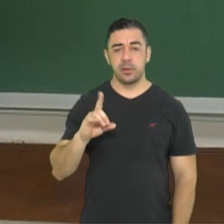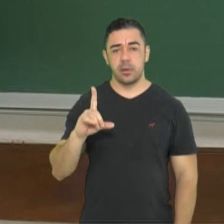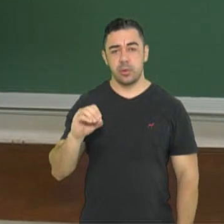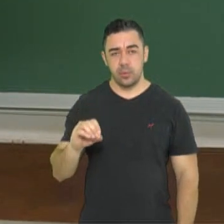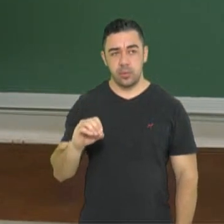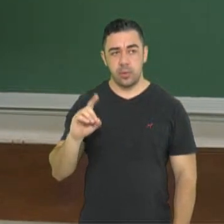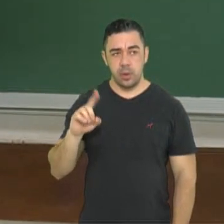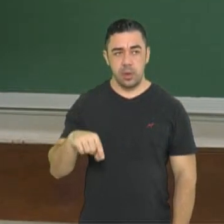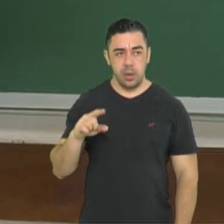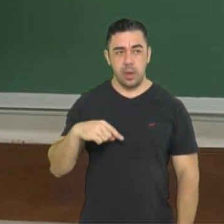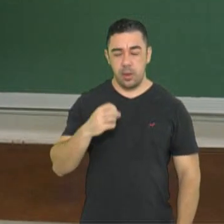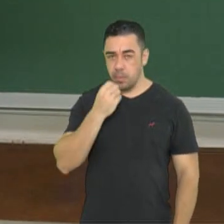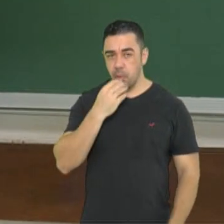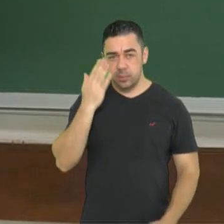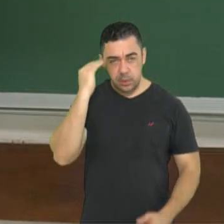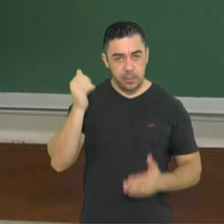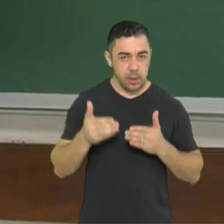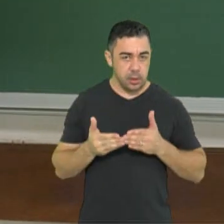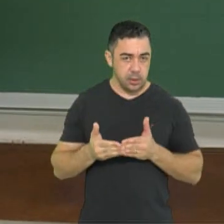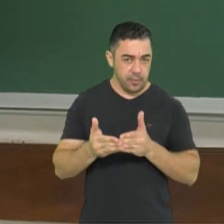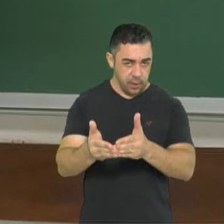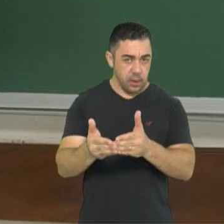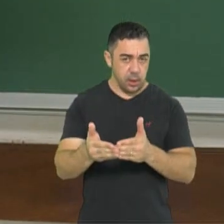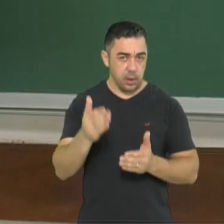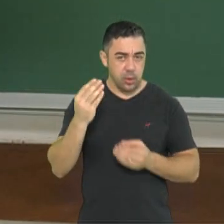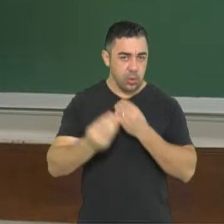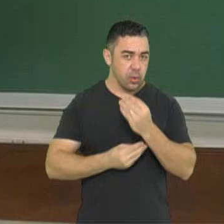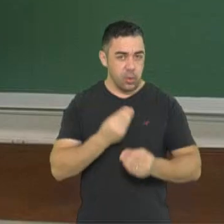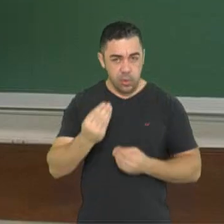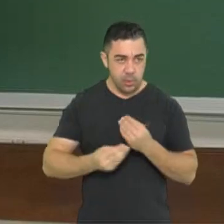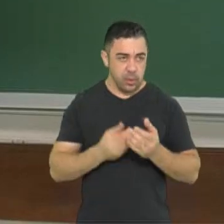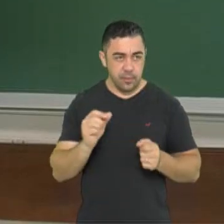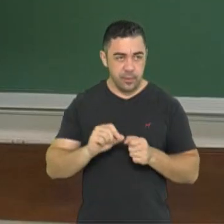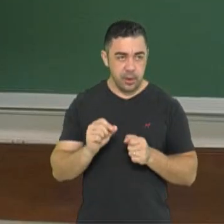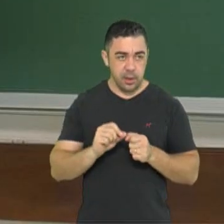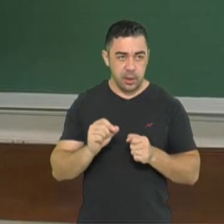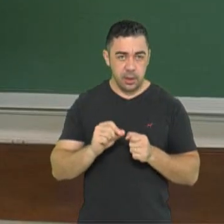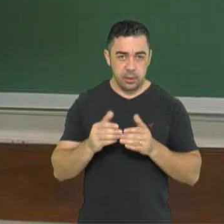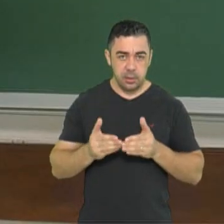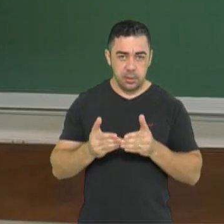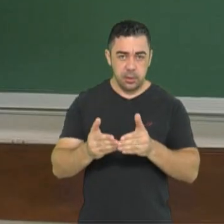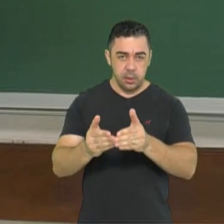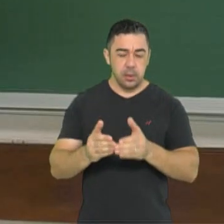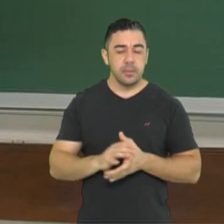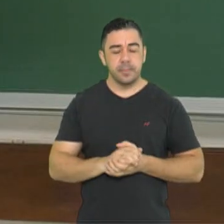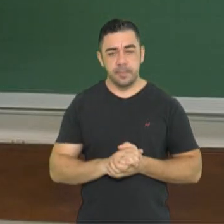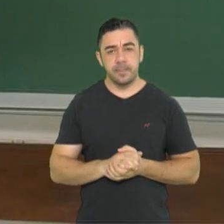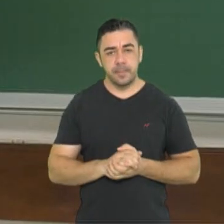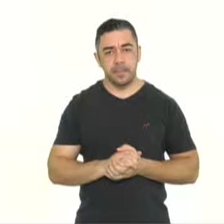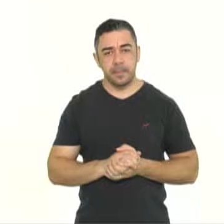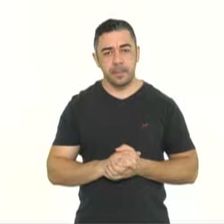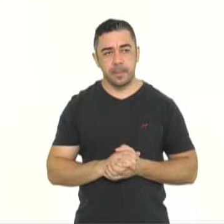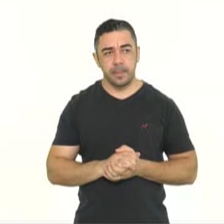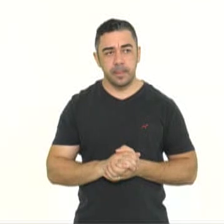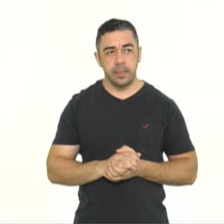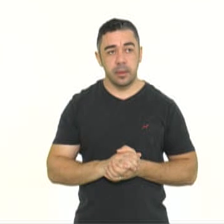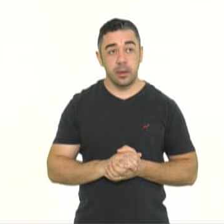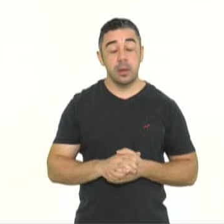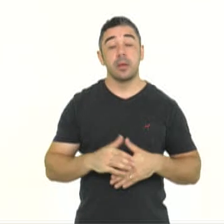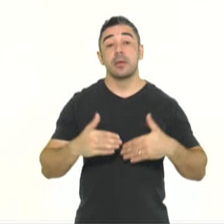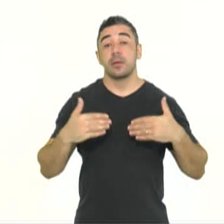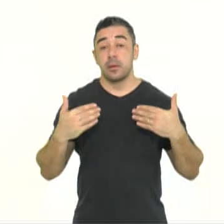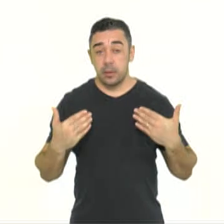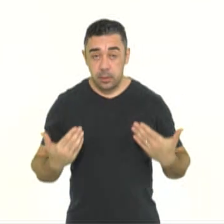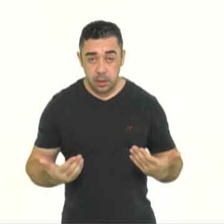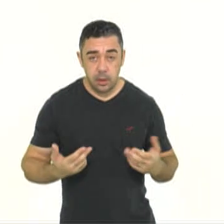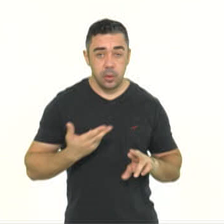Sardenha, eram bons navegadores, né? Como é que eles conseguem fazer toda essa transição aqui no mar Mediterrâneo? E aí? E aí que